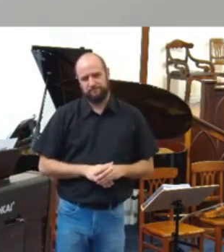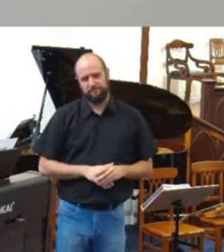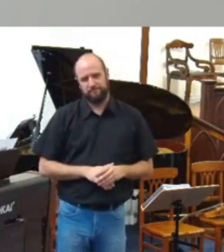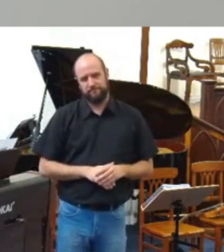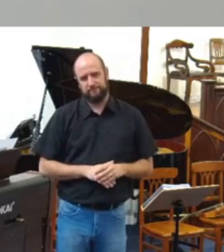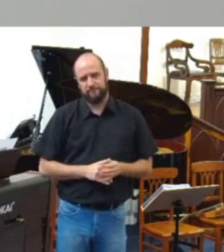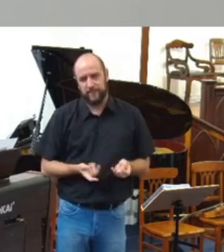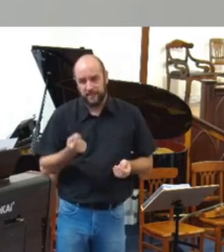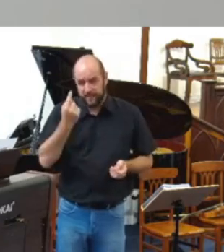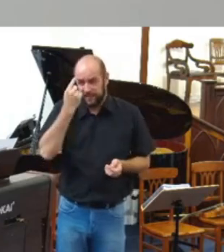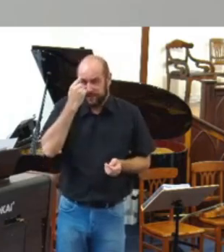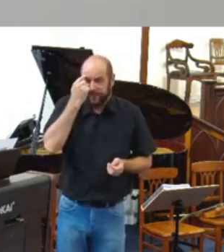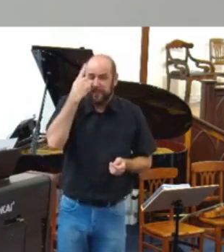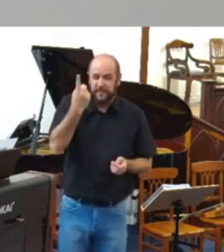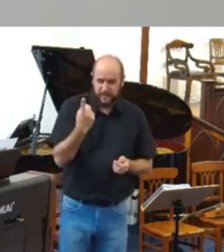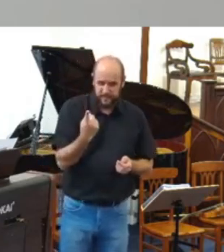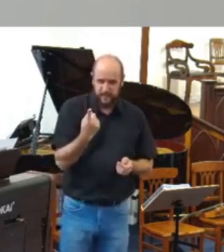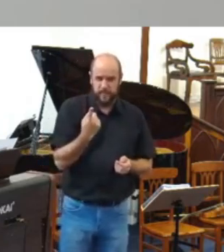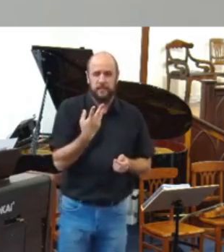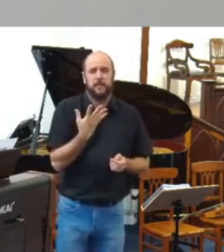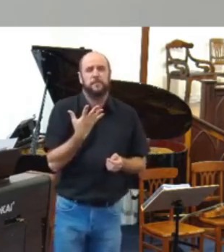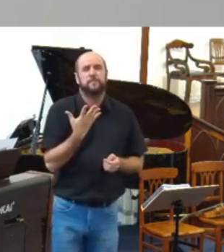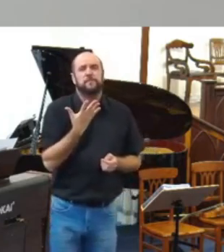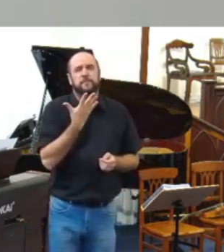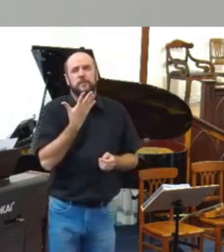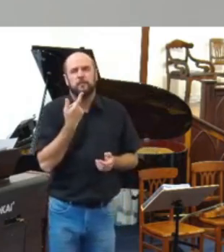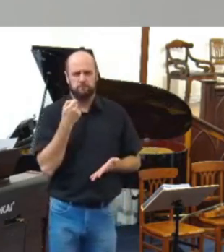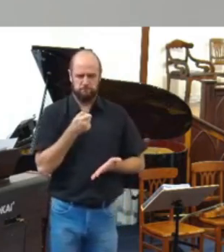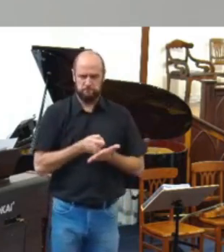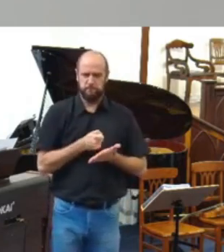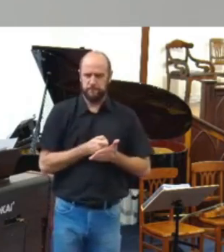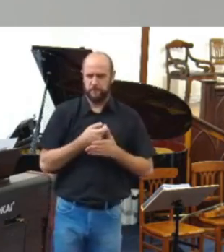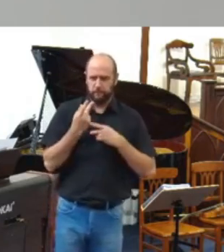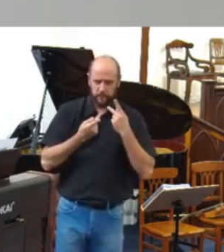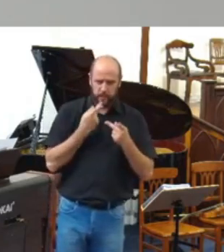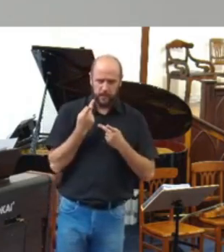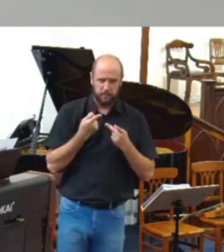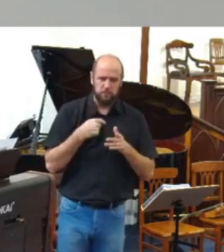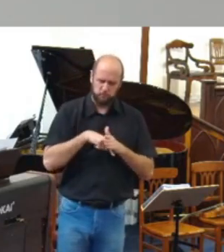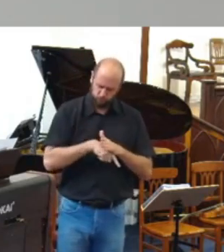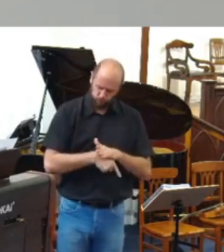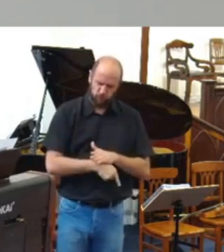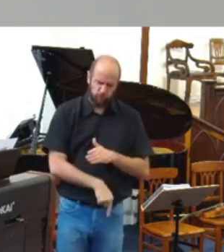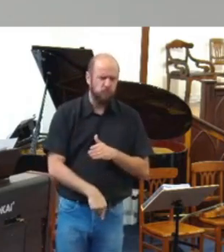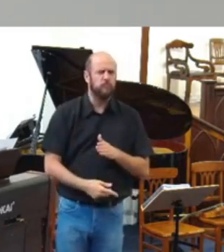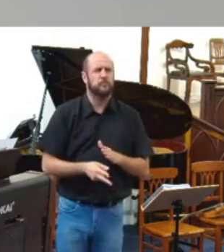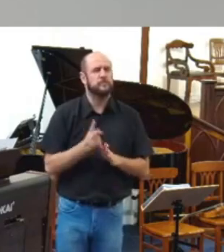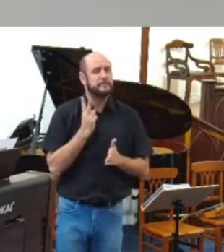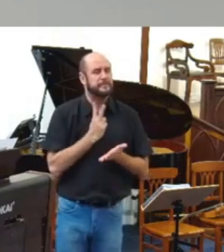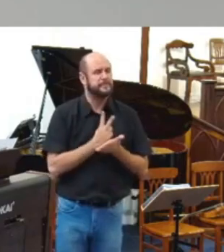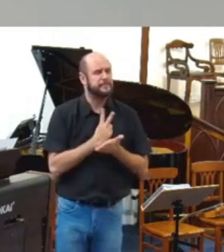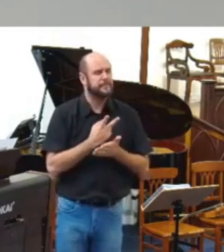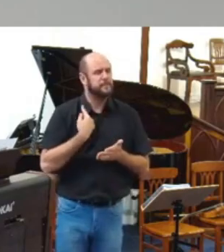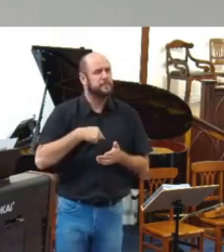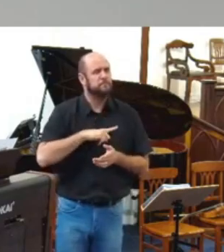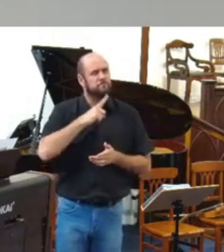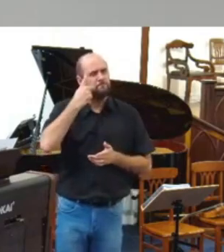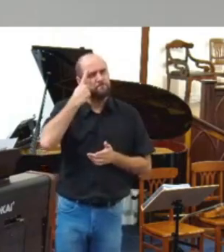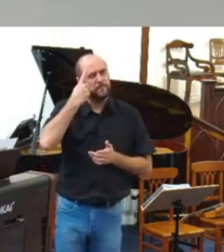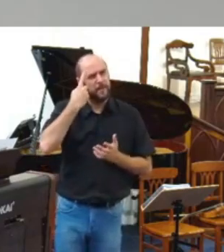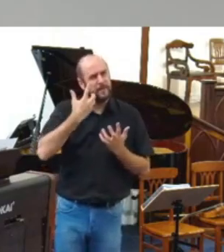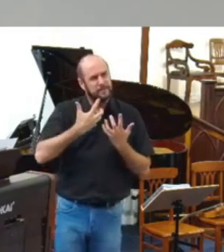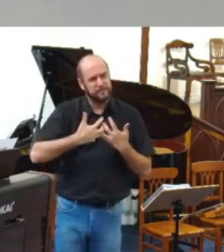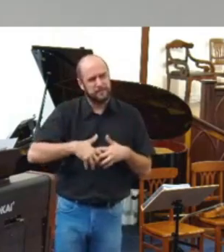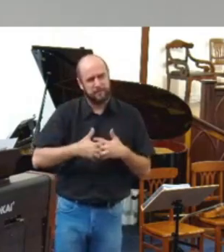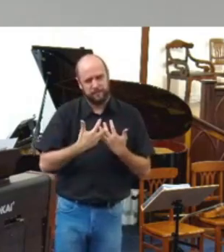Essa mensagem, esse tom severo de Lloyd-Jones, profundo, sempre nos leva a refletir, deve